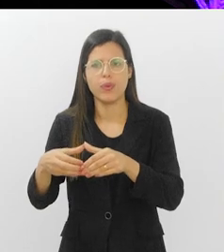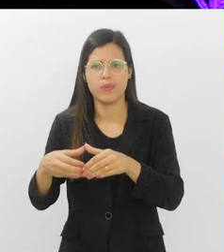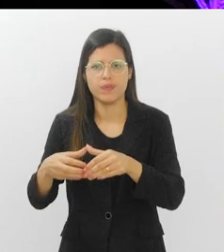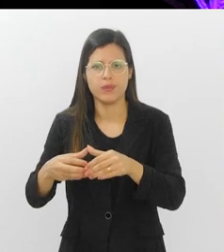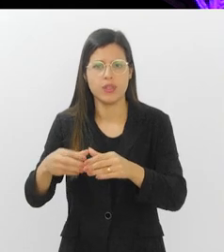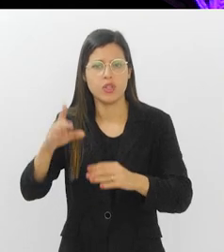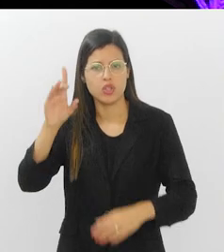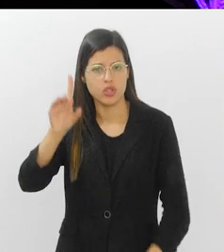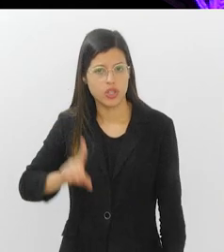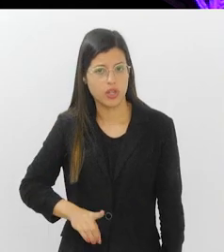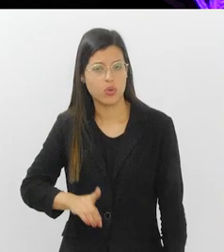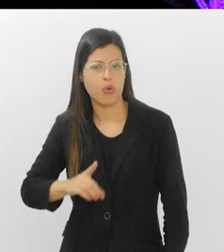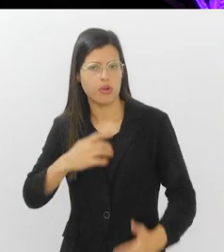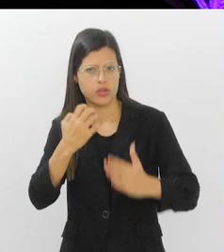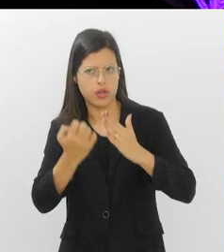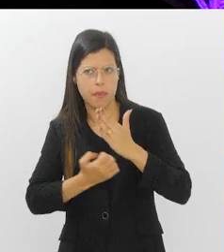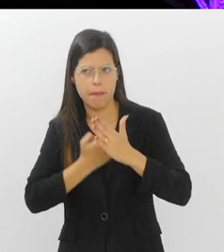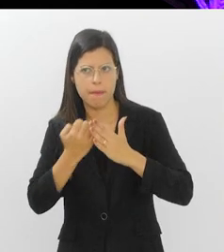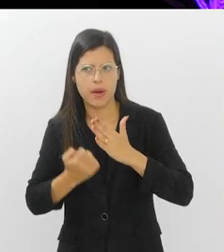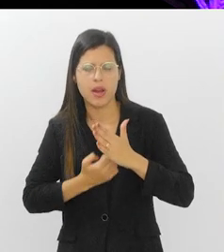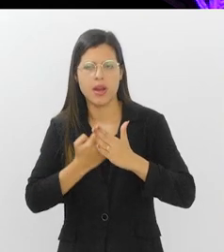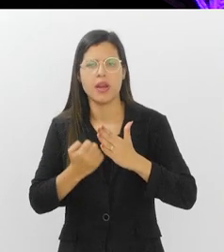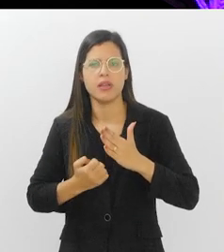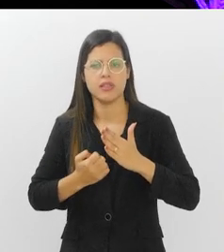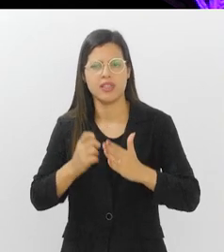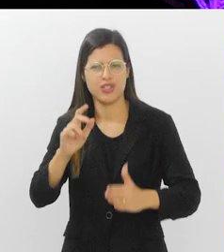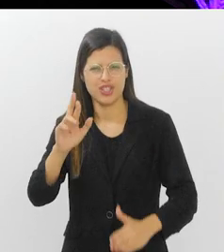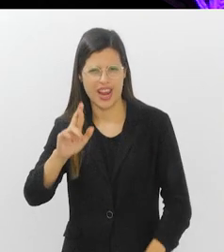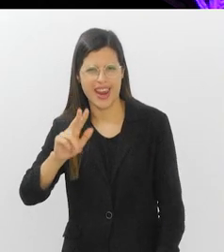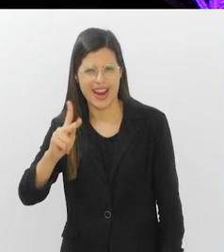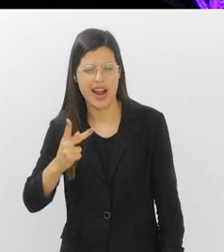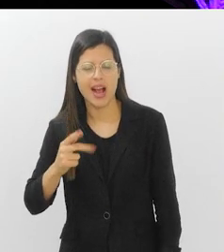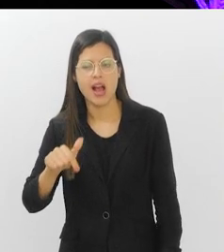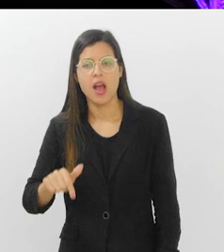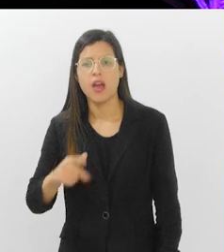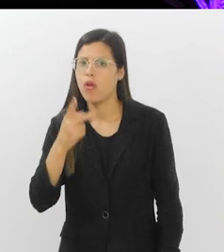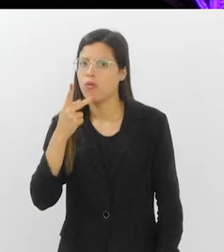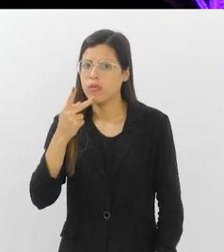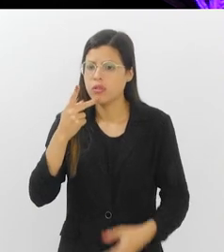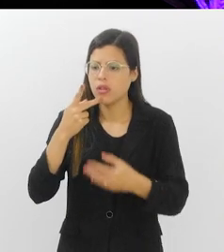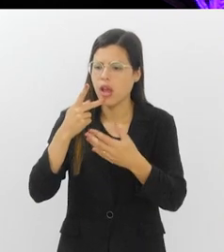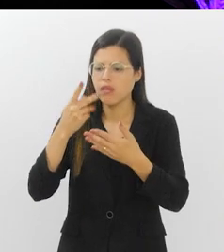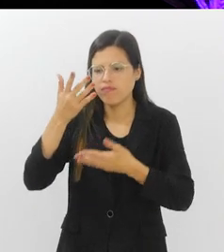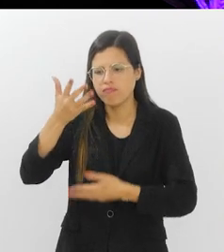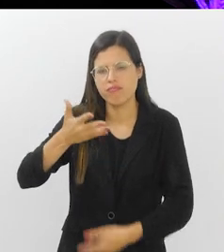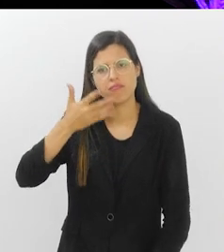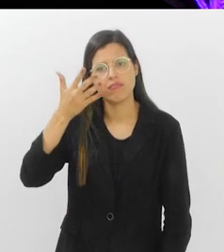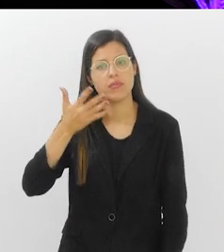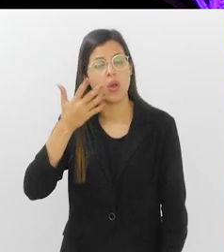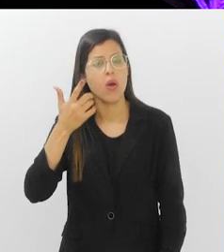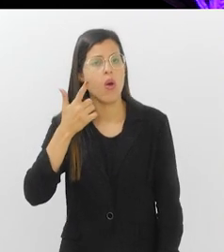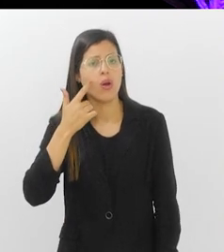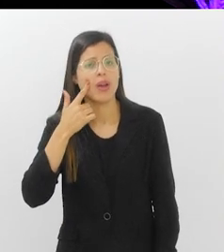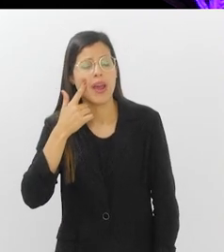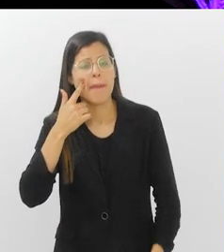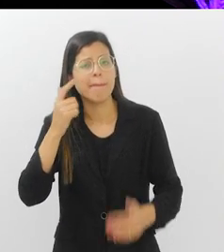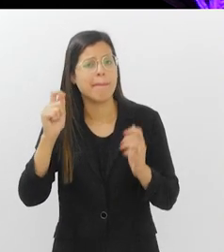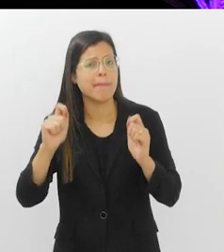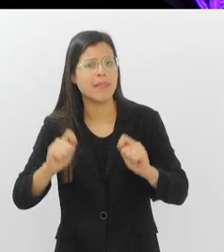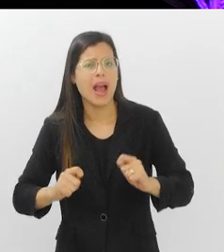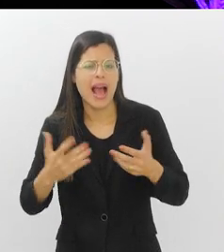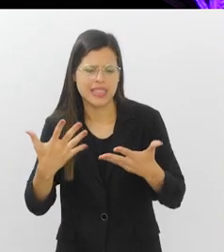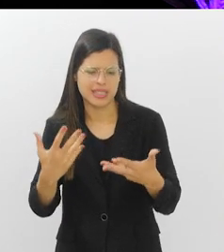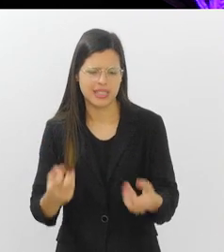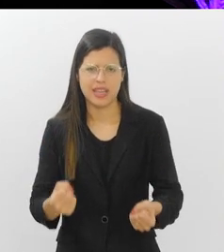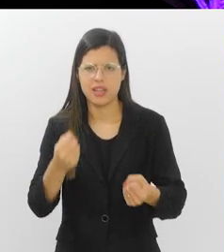e diretores de de empresas né de Recursos Humano de empresas e eu falei exatamente sobre isso eu falei olha se permitam